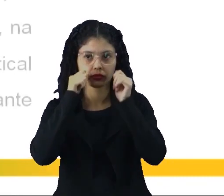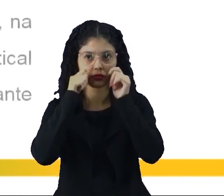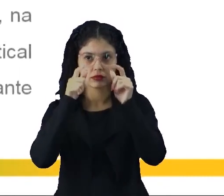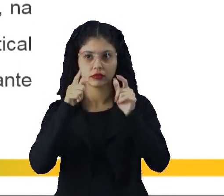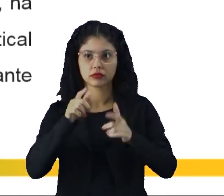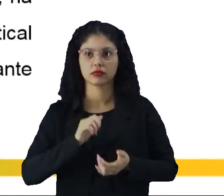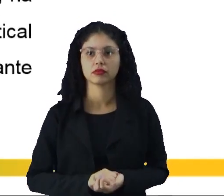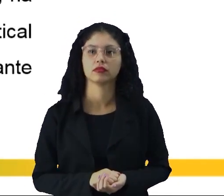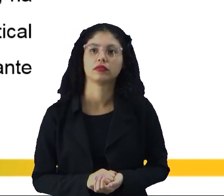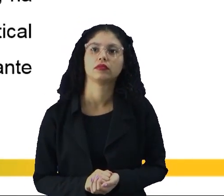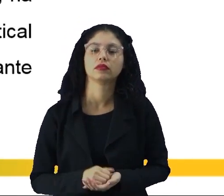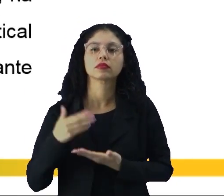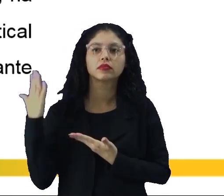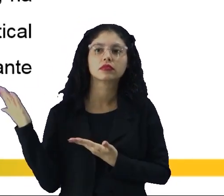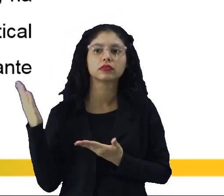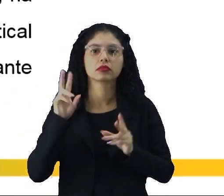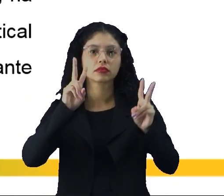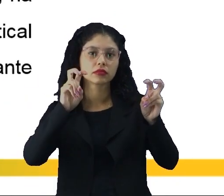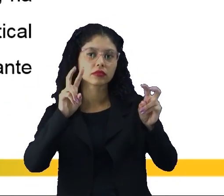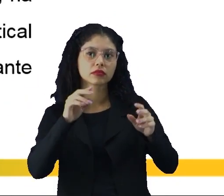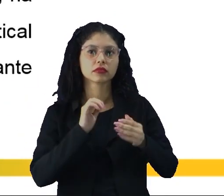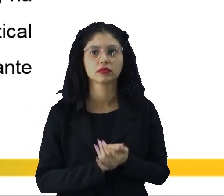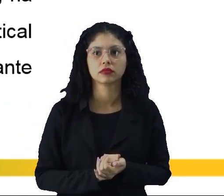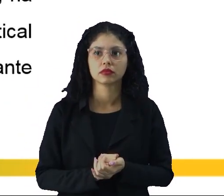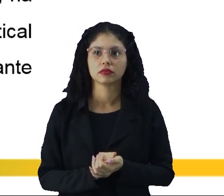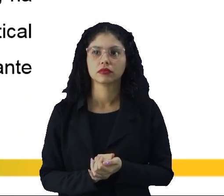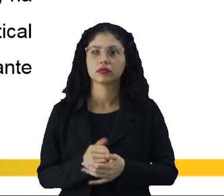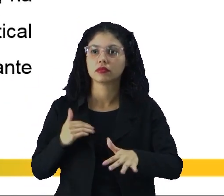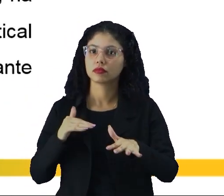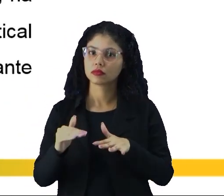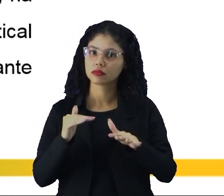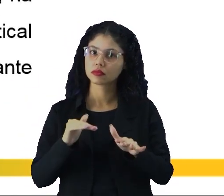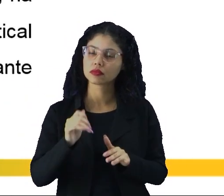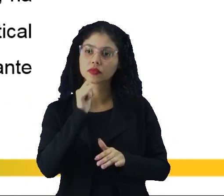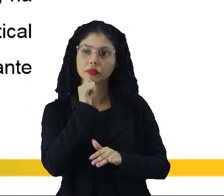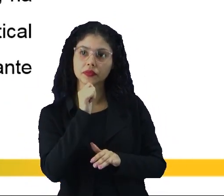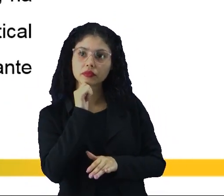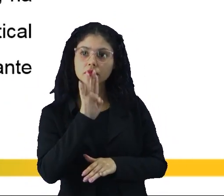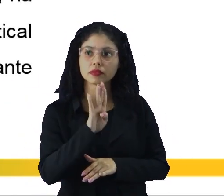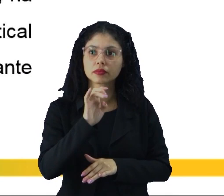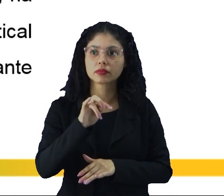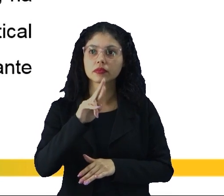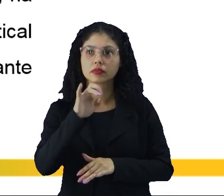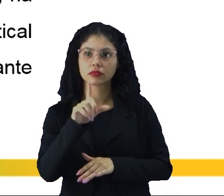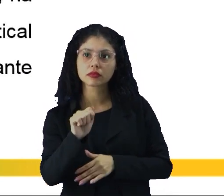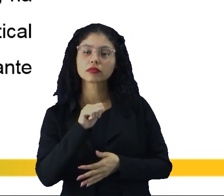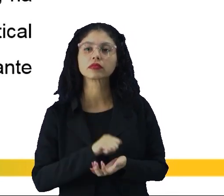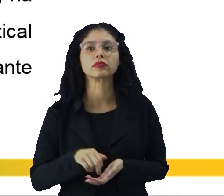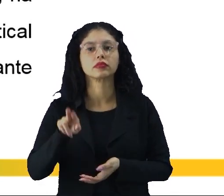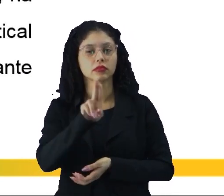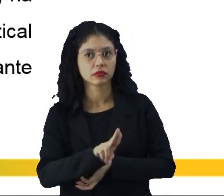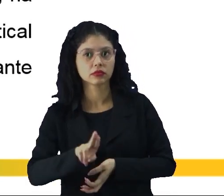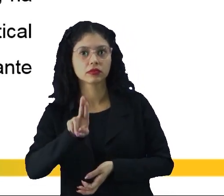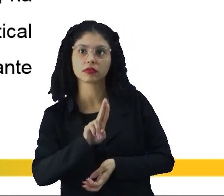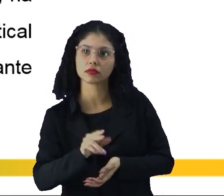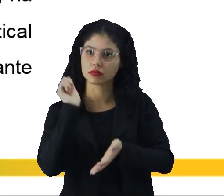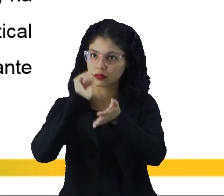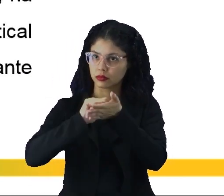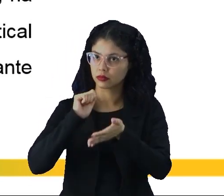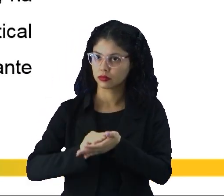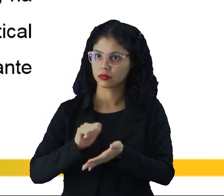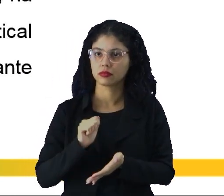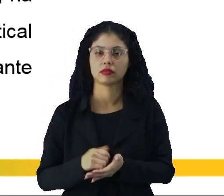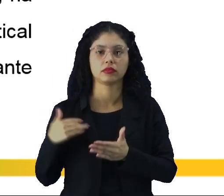atenção ou definição nesse assunto é que no lançamento oblíquo é um movimento bidimensional,